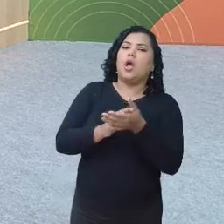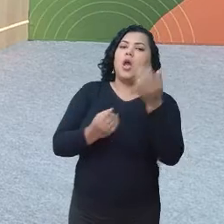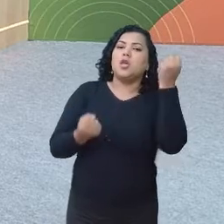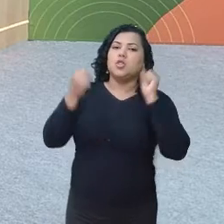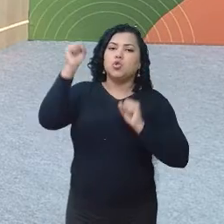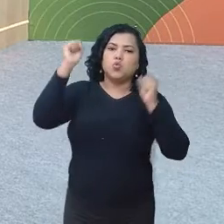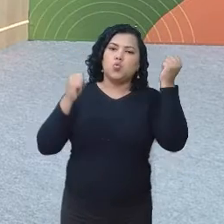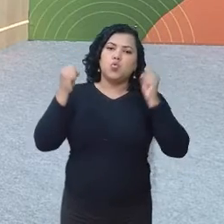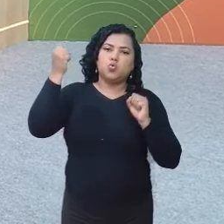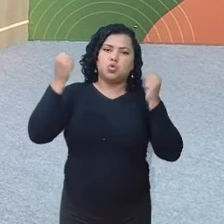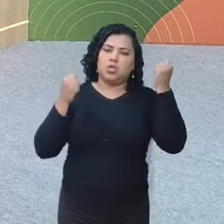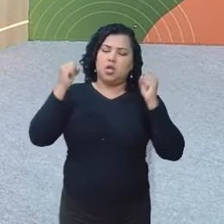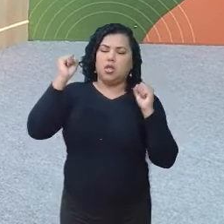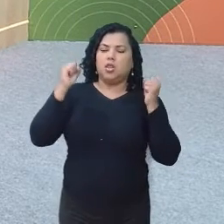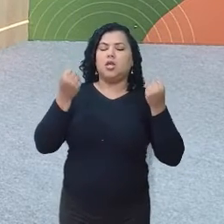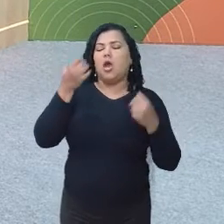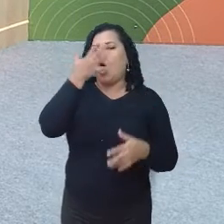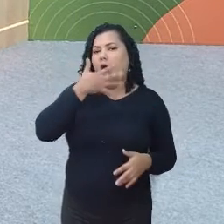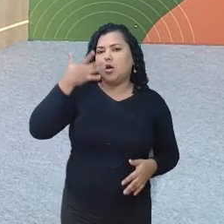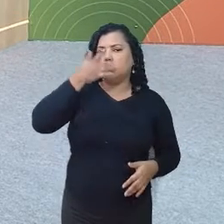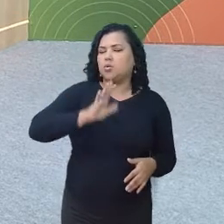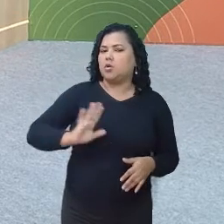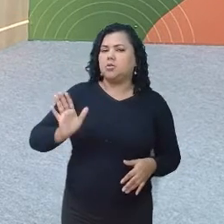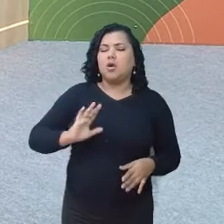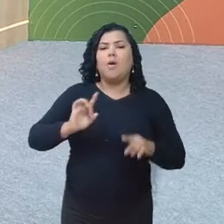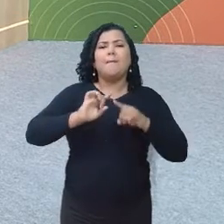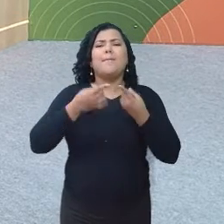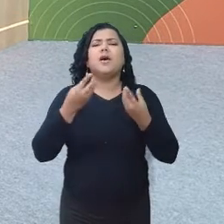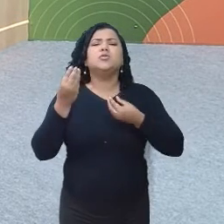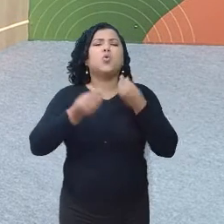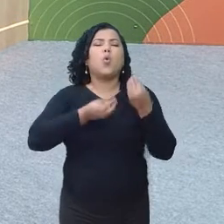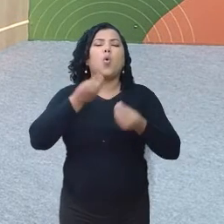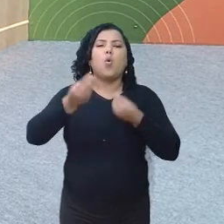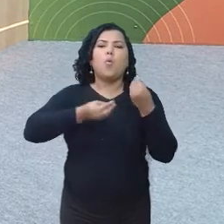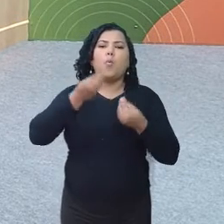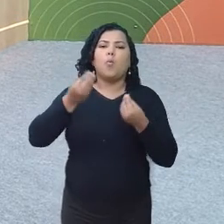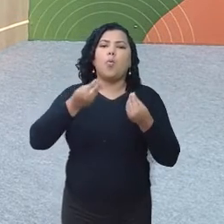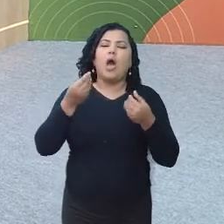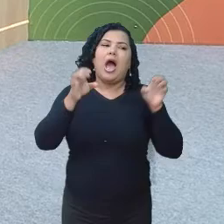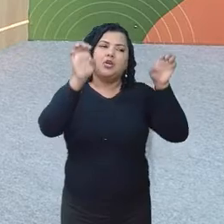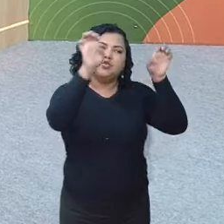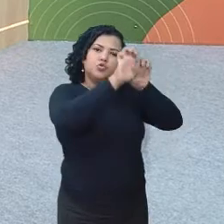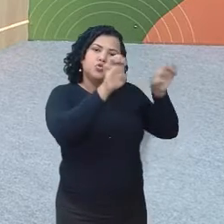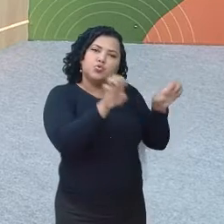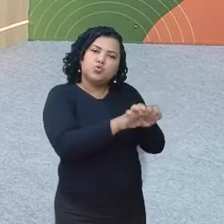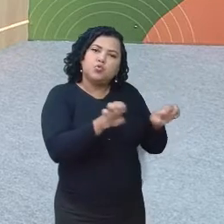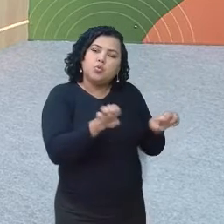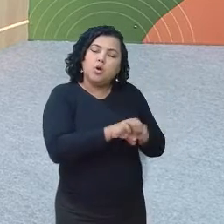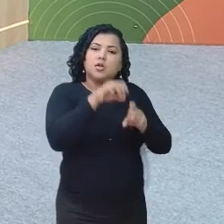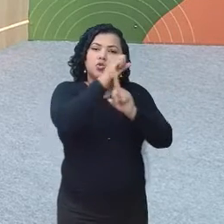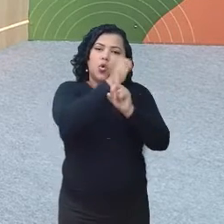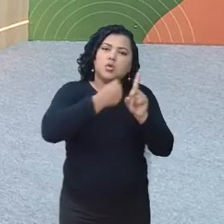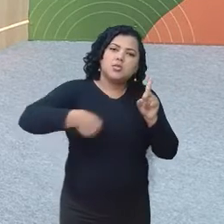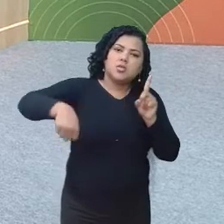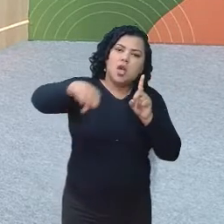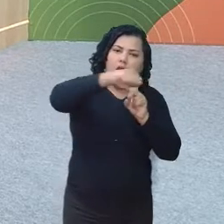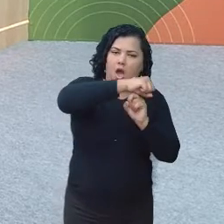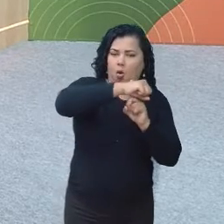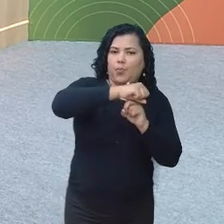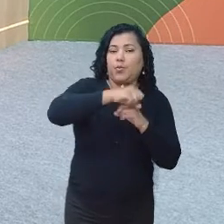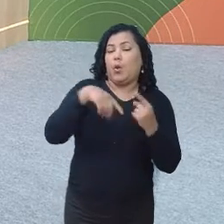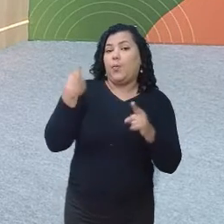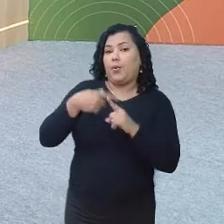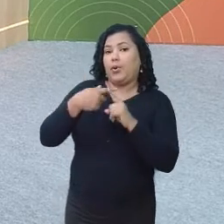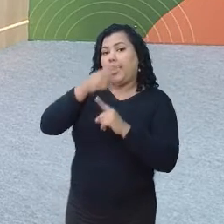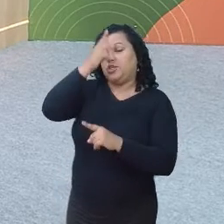de produção da cana-de-açúcar, mas a estrutura social colonial a partir, né, da chegada dos